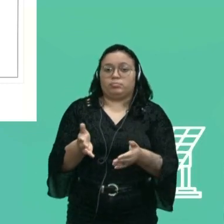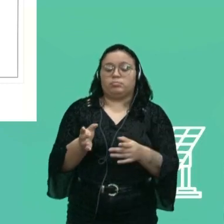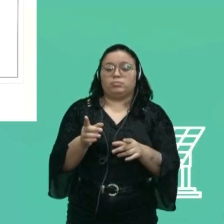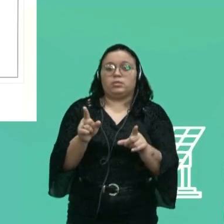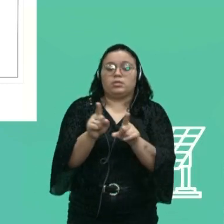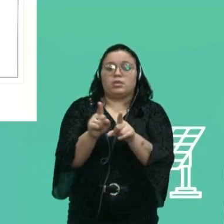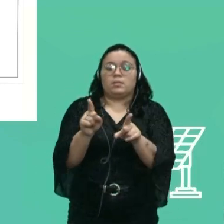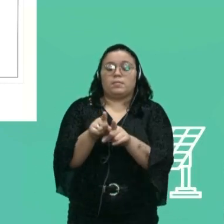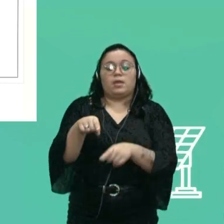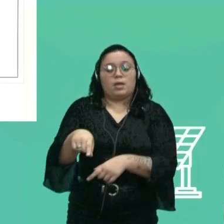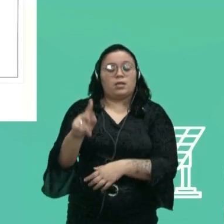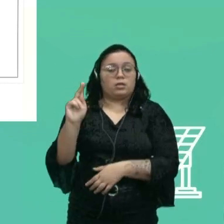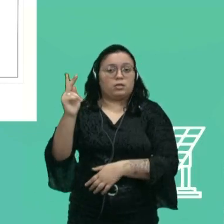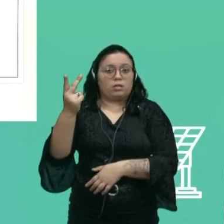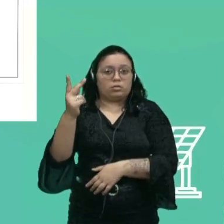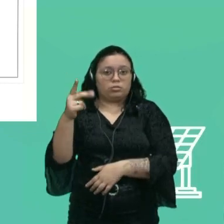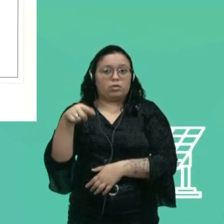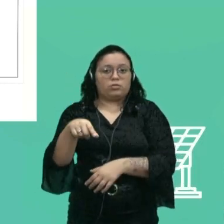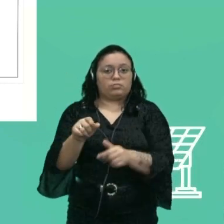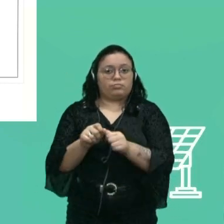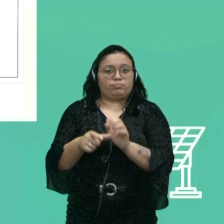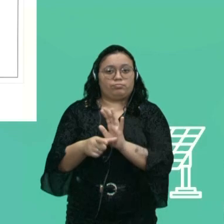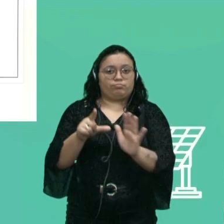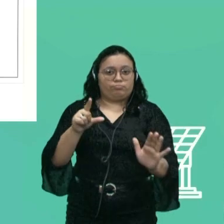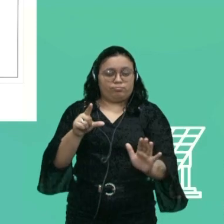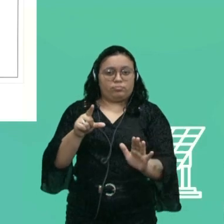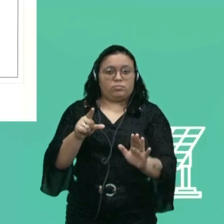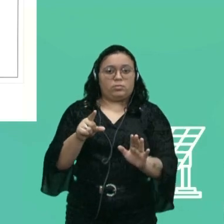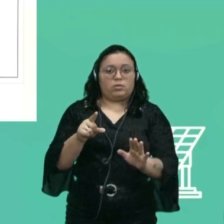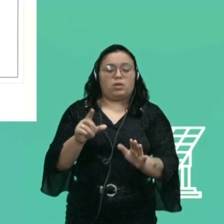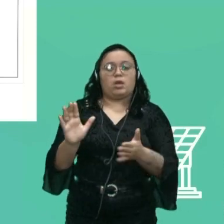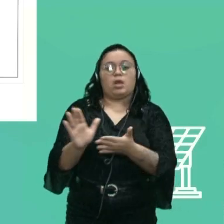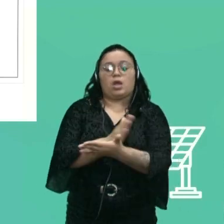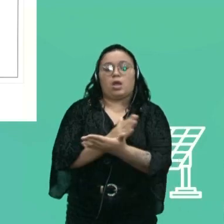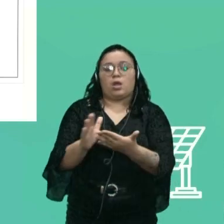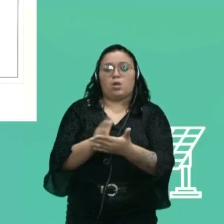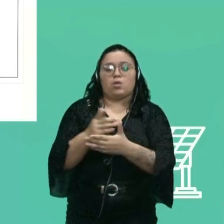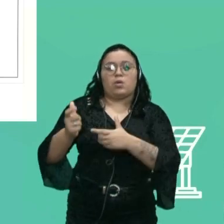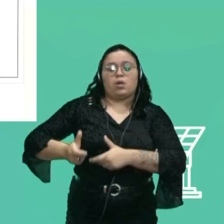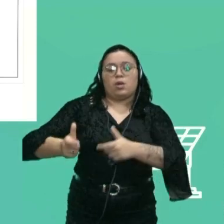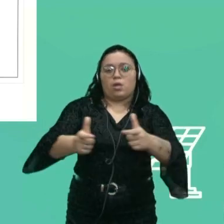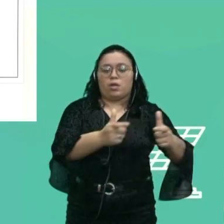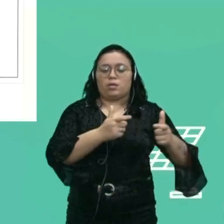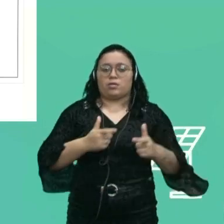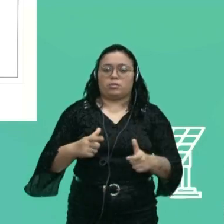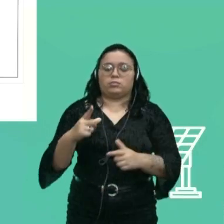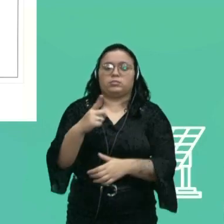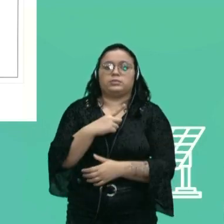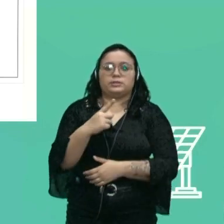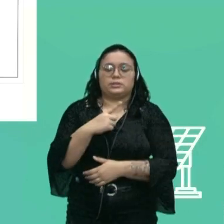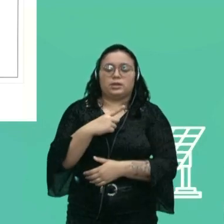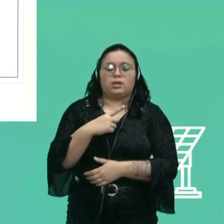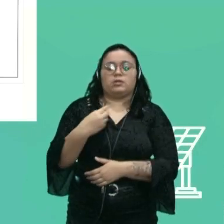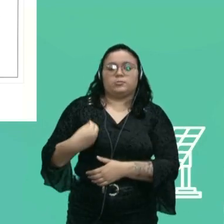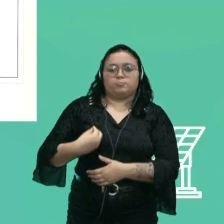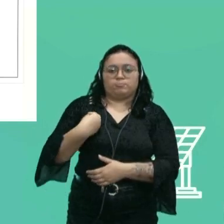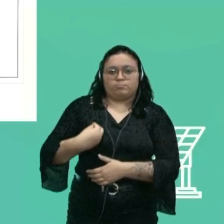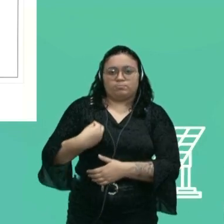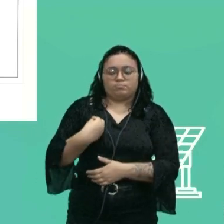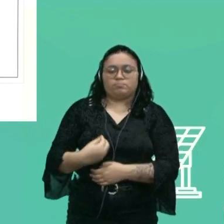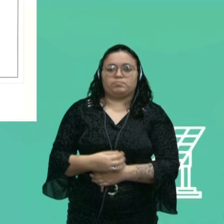e Hidrogênio da UFC, e também nos laboratórios associados de inovação e sustentabilidade da UES,